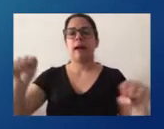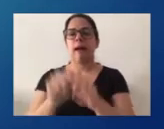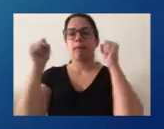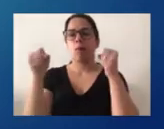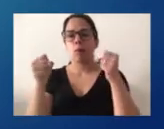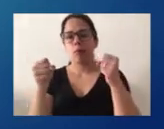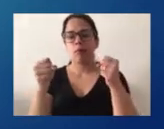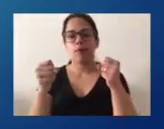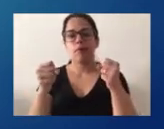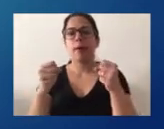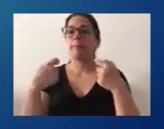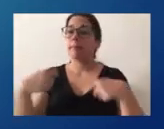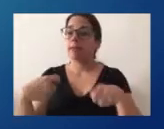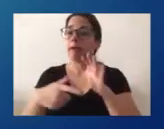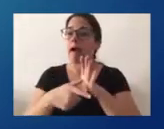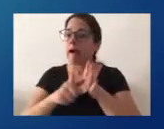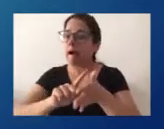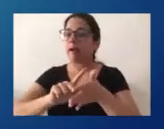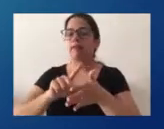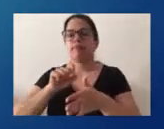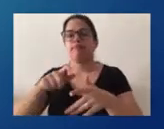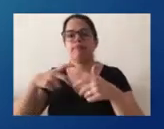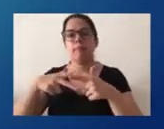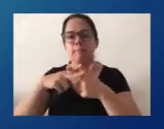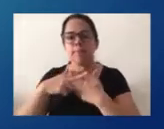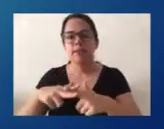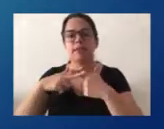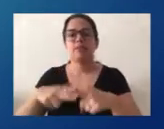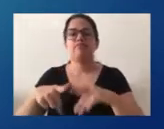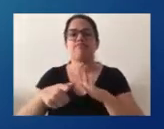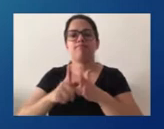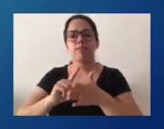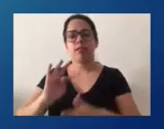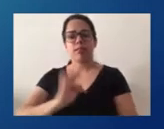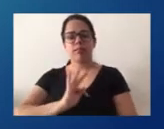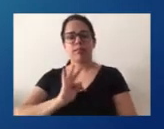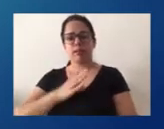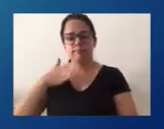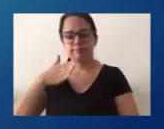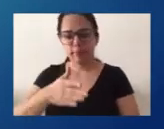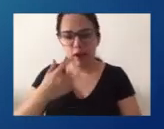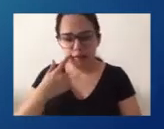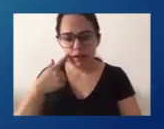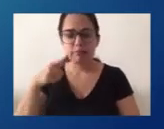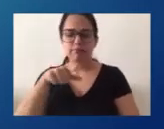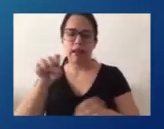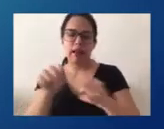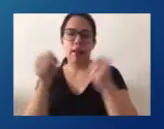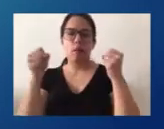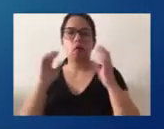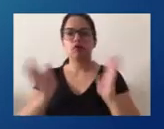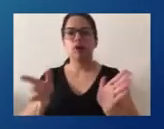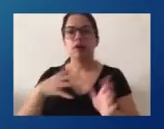chamam o técnico quando o equipamento quebra. Não, né, não se tem, por inúmeros motivos, a manutenção preventiva. Então, o técnico só